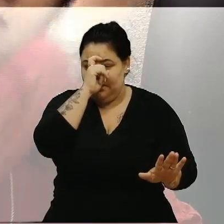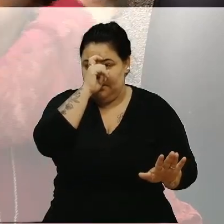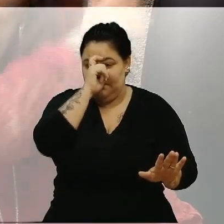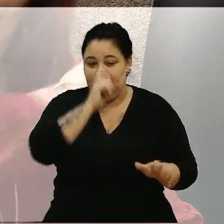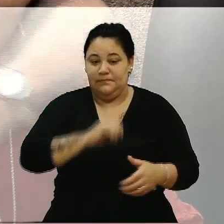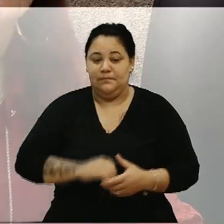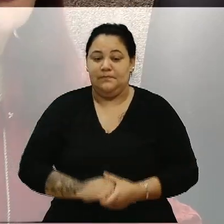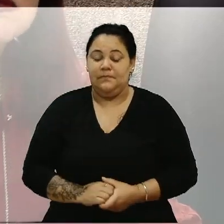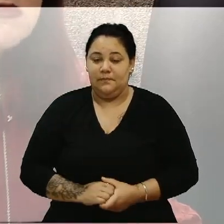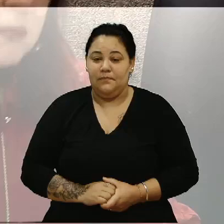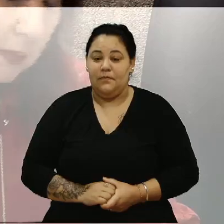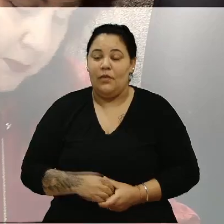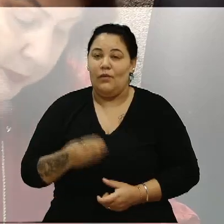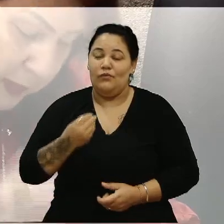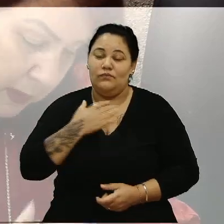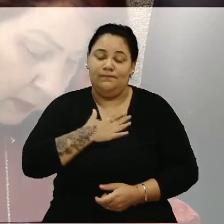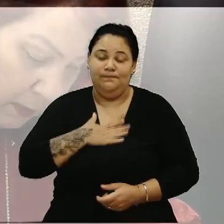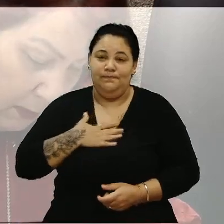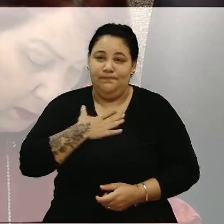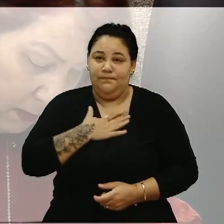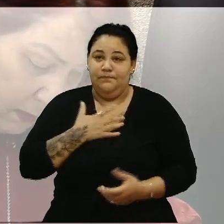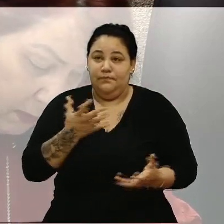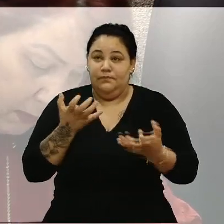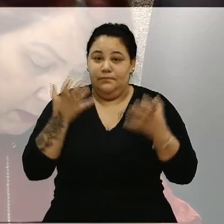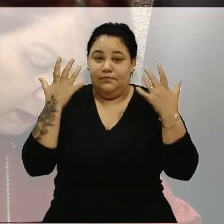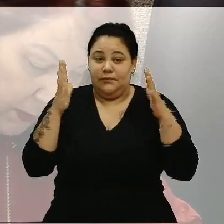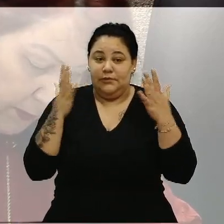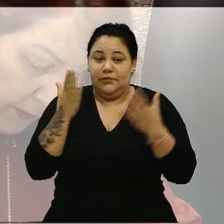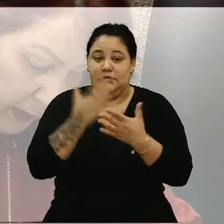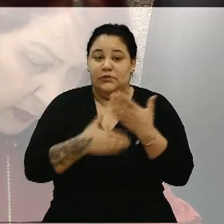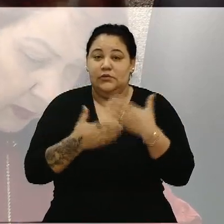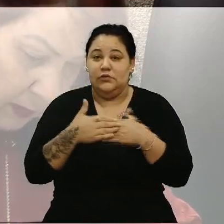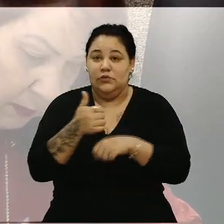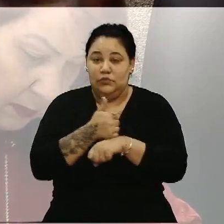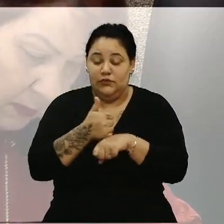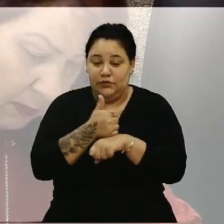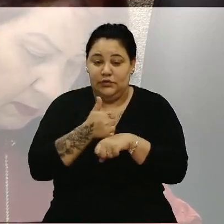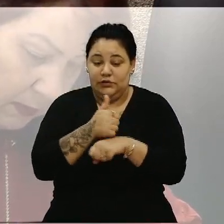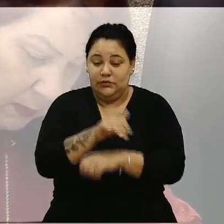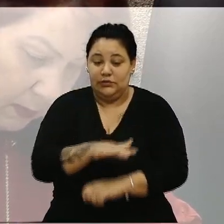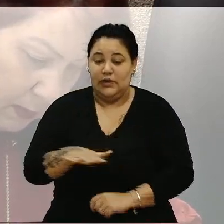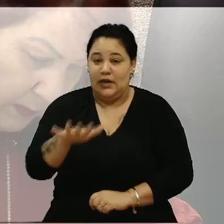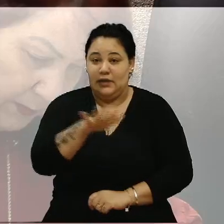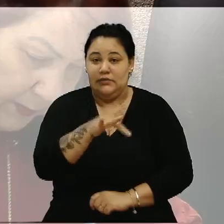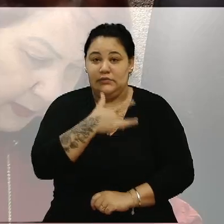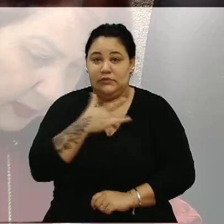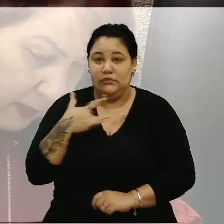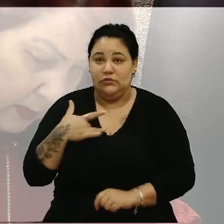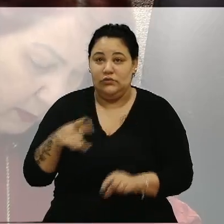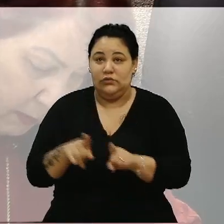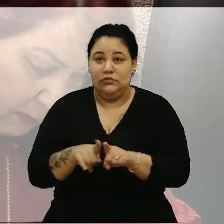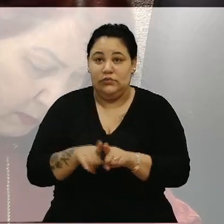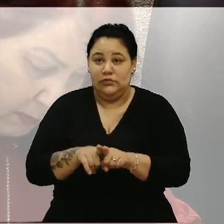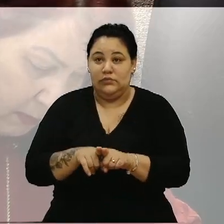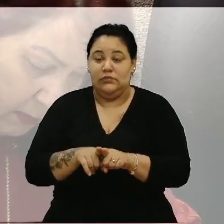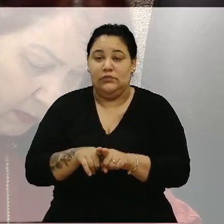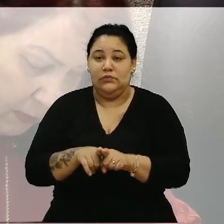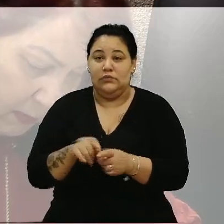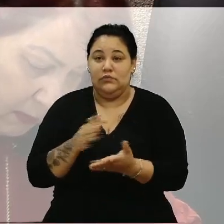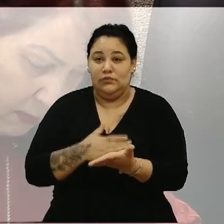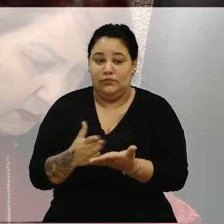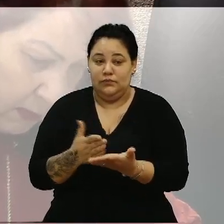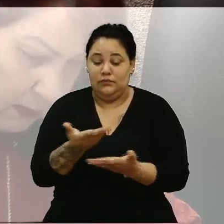E, com imensa satisfação, parabenizar todos os profissionais da área da saúde, desde o pronto atendimento